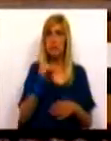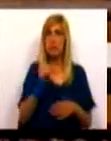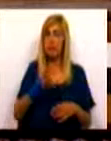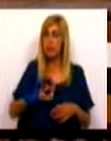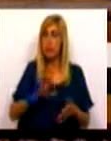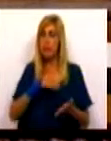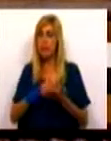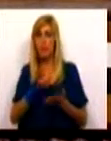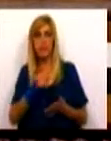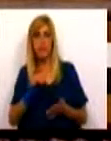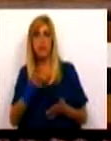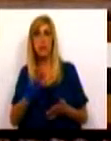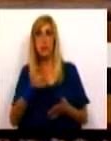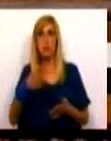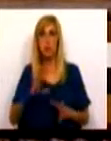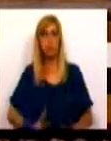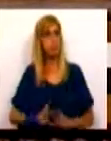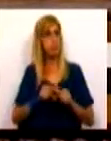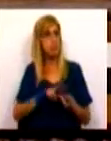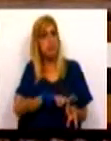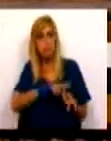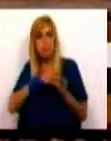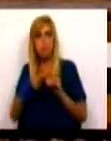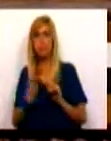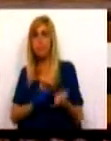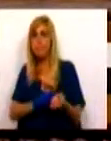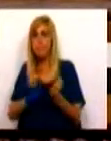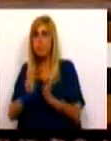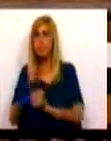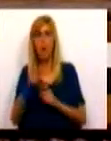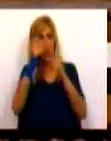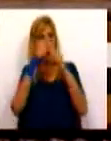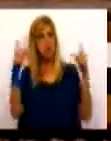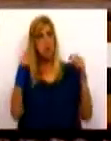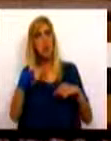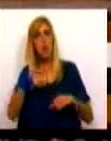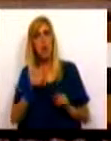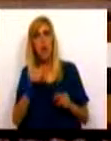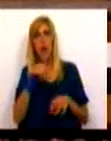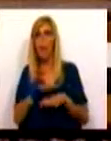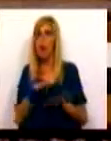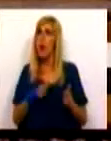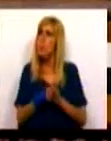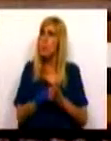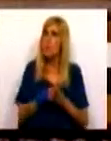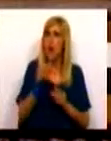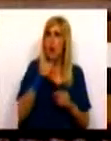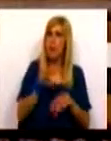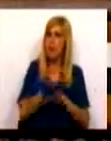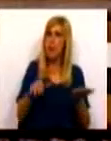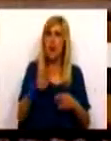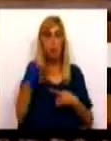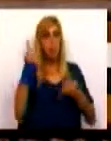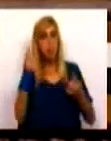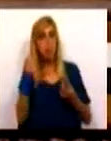XXI, foi evoluindo e transformou-se por completo a forma e o conceito de ir à praia, de usufruir da praia enquanto espaço público e